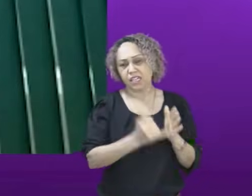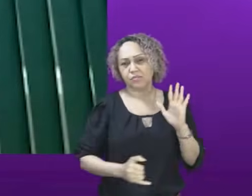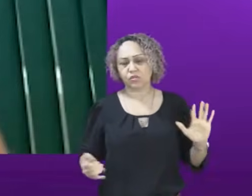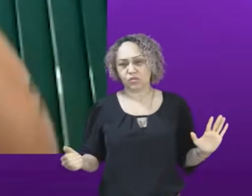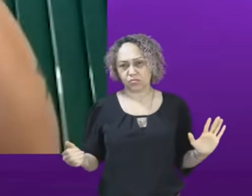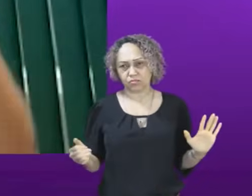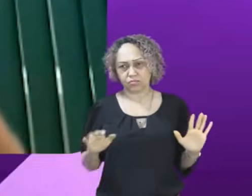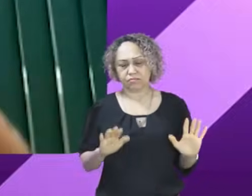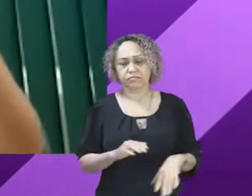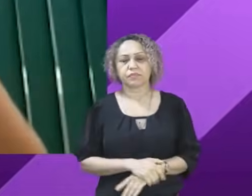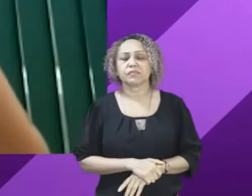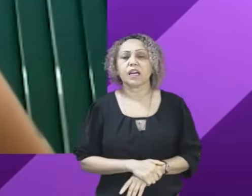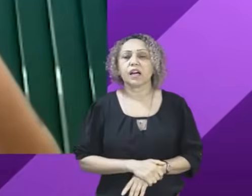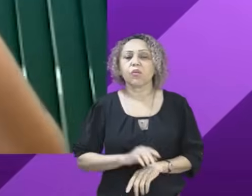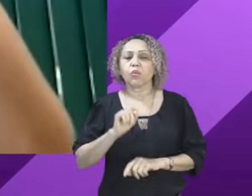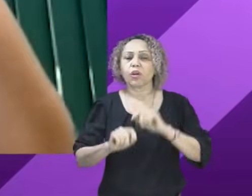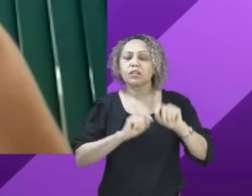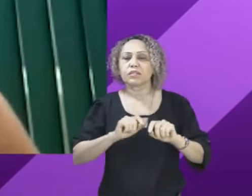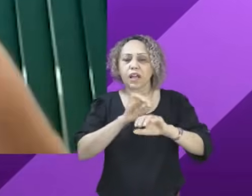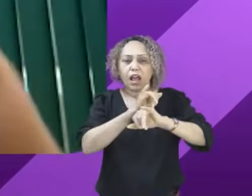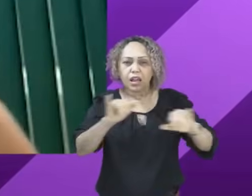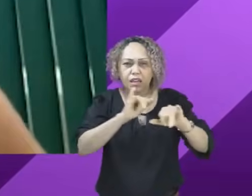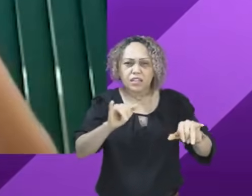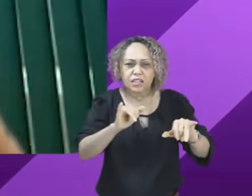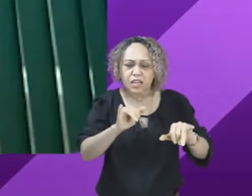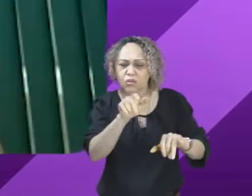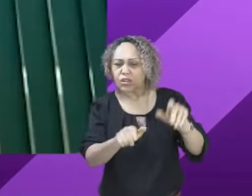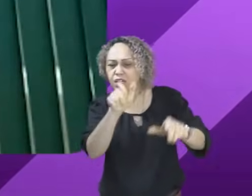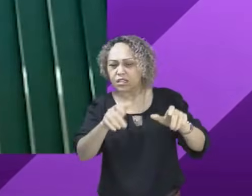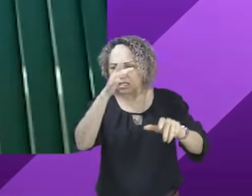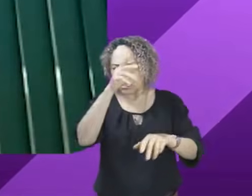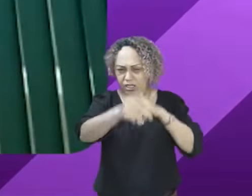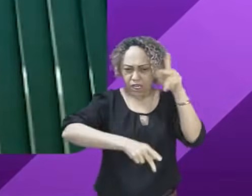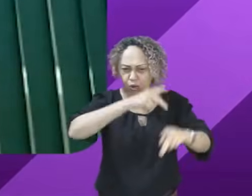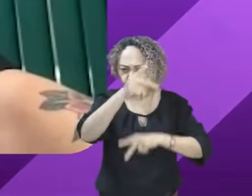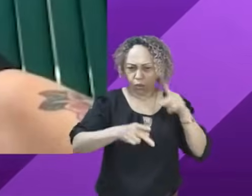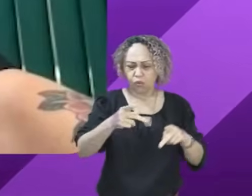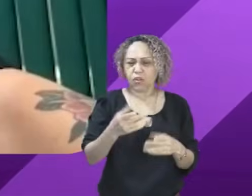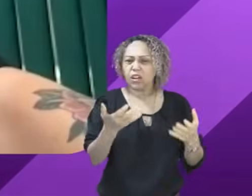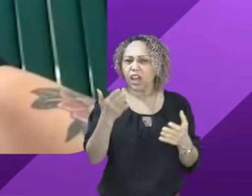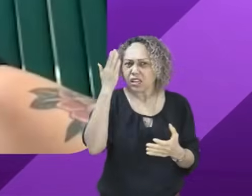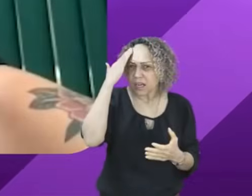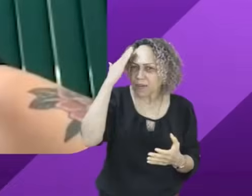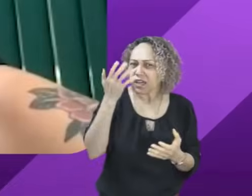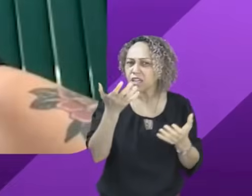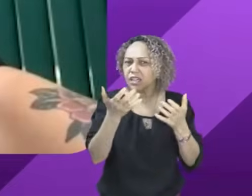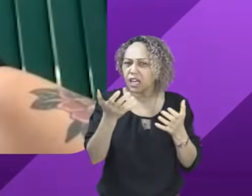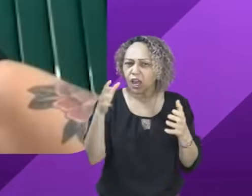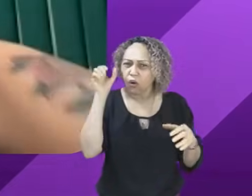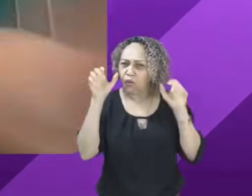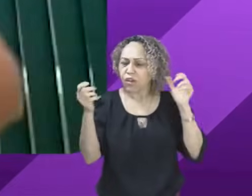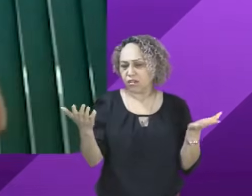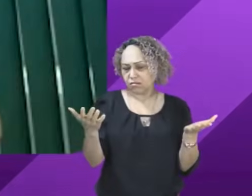precisa fazer? Dizer o que o povo precisa ouvir. O que a população quer ouvir. E aí, se você está no